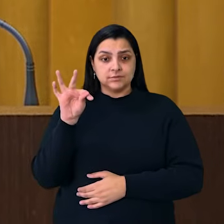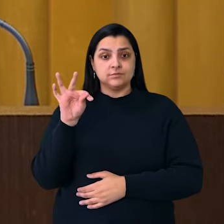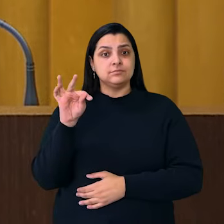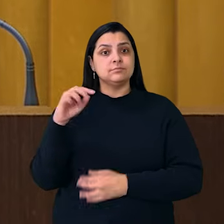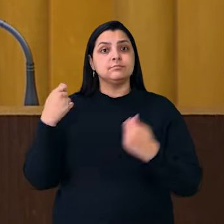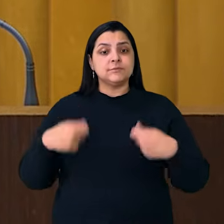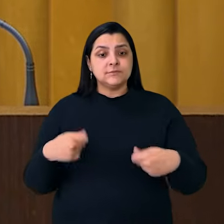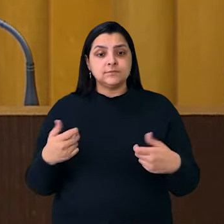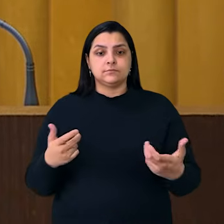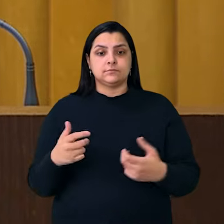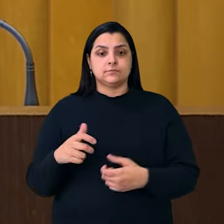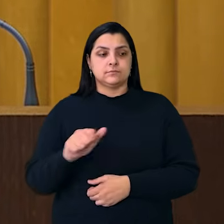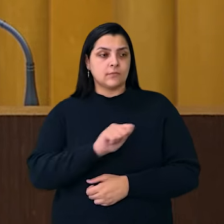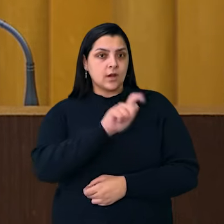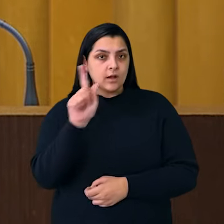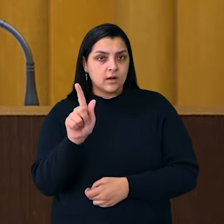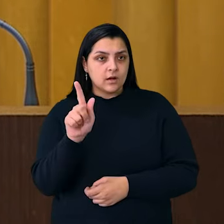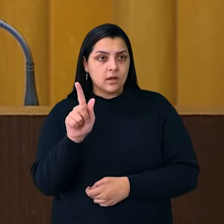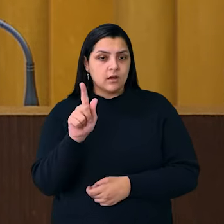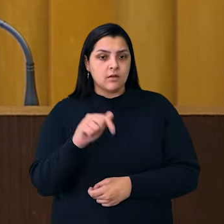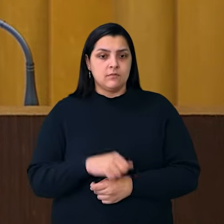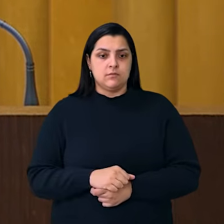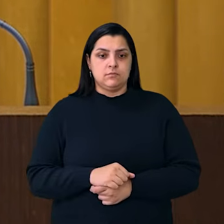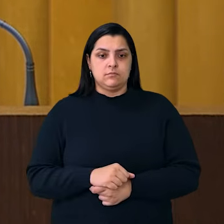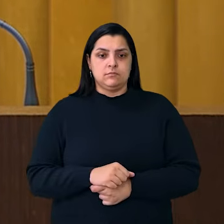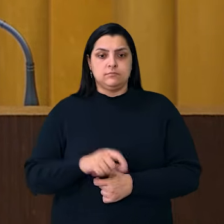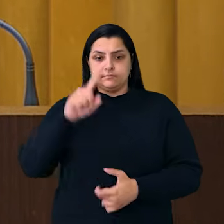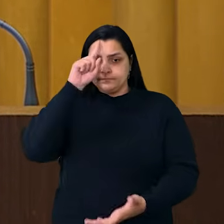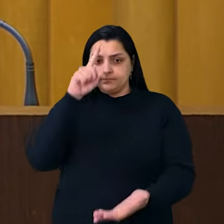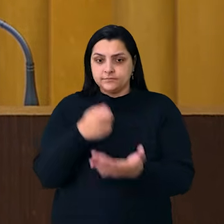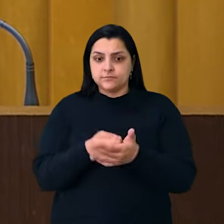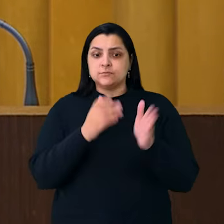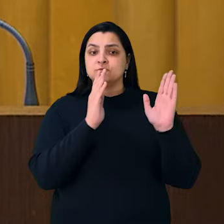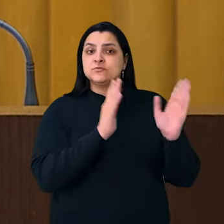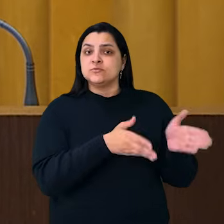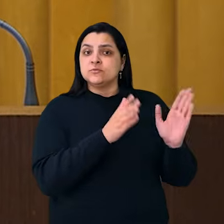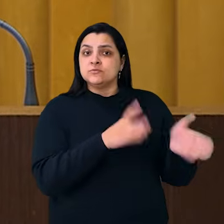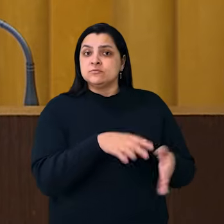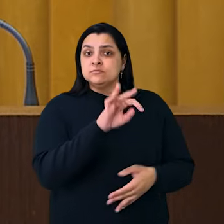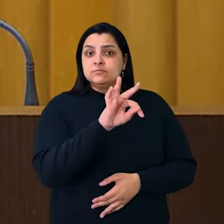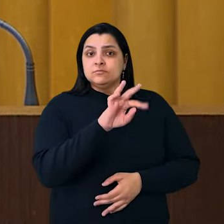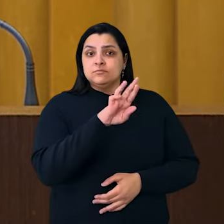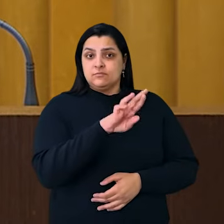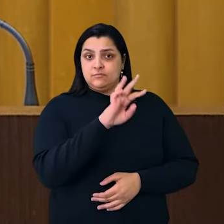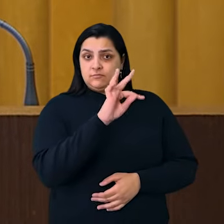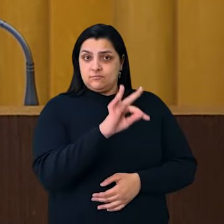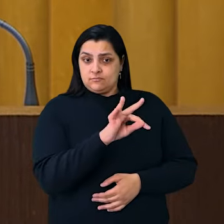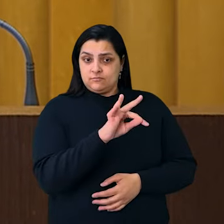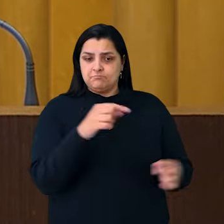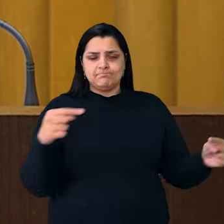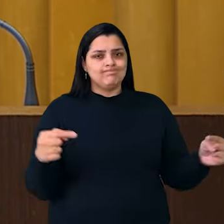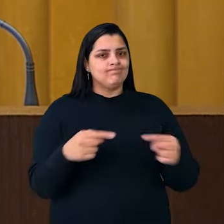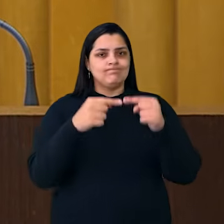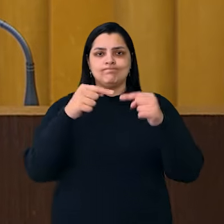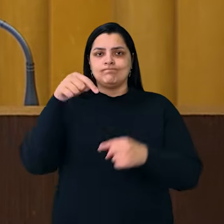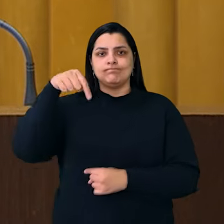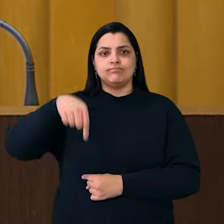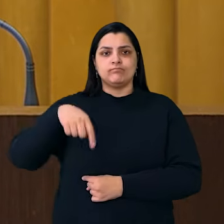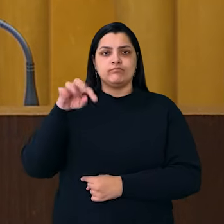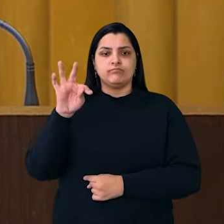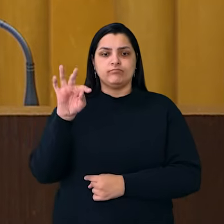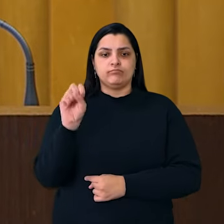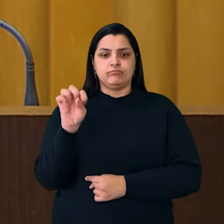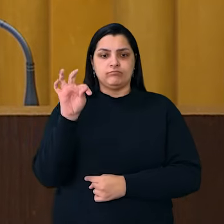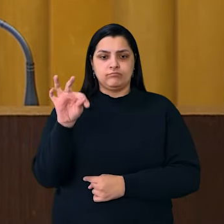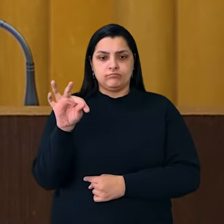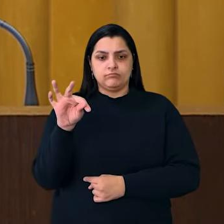dizer agravo ou decisão de tribunal regional em consonância com